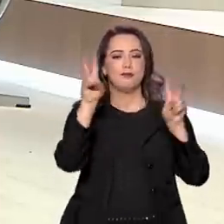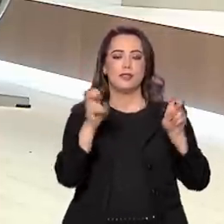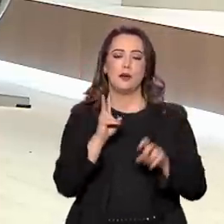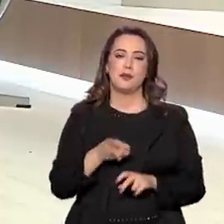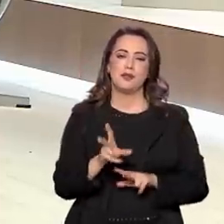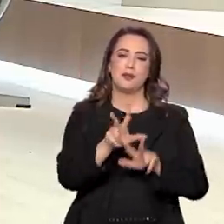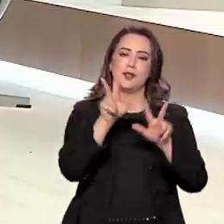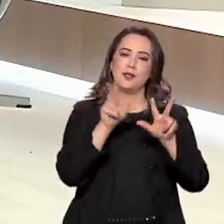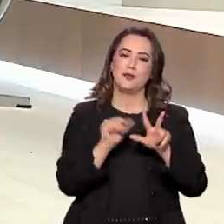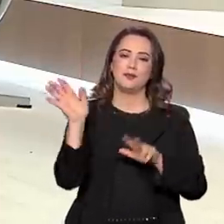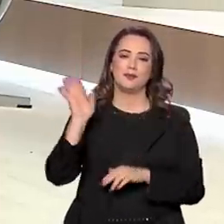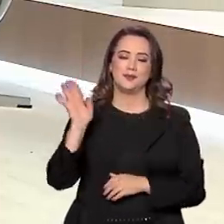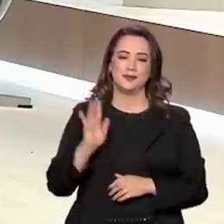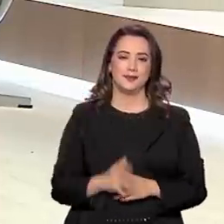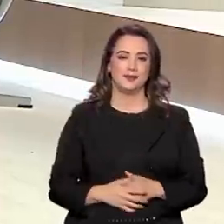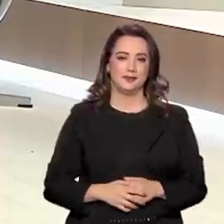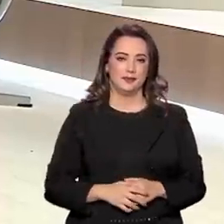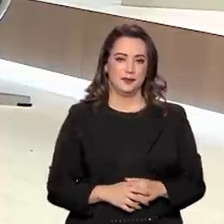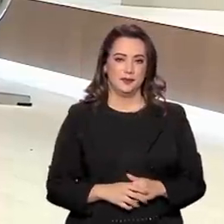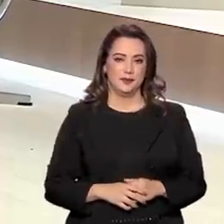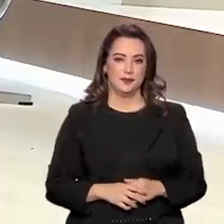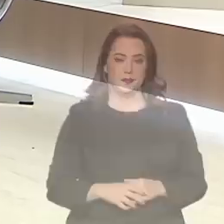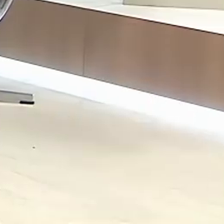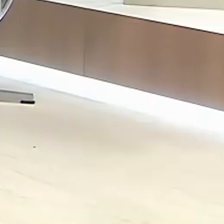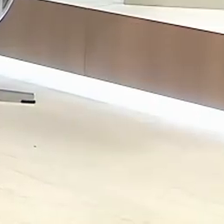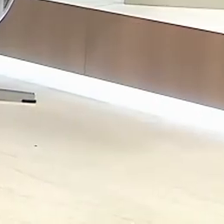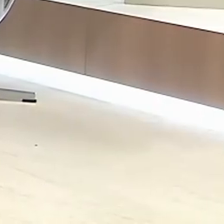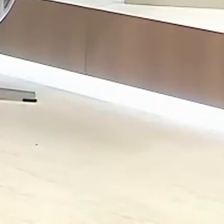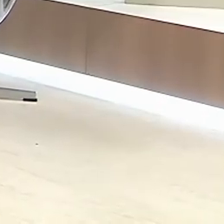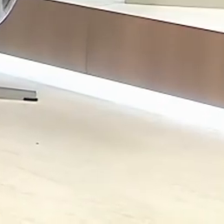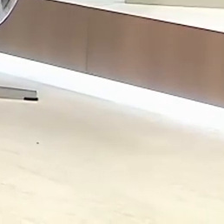a pena PB Brazil até o próximo programa